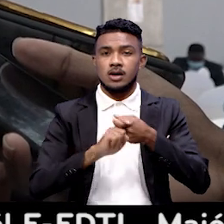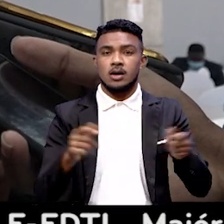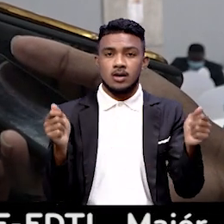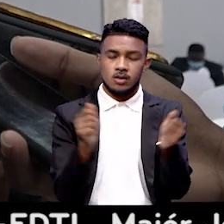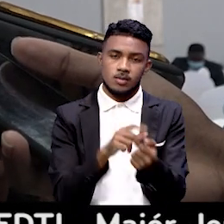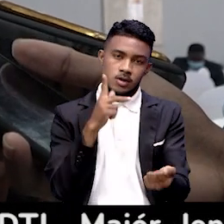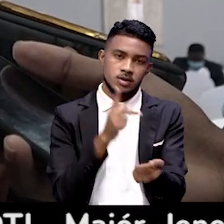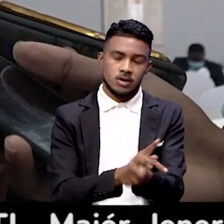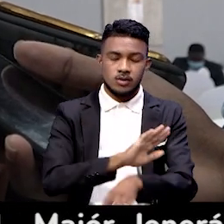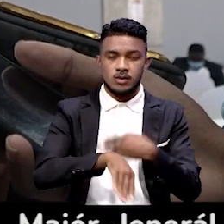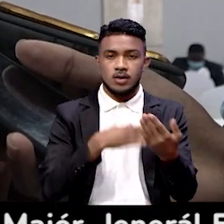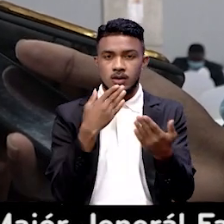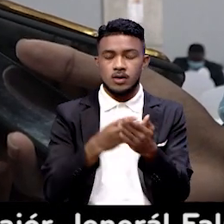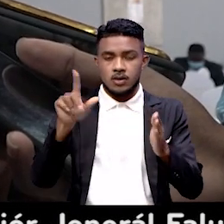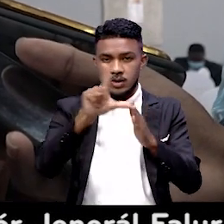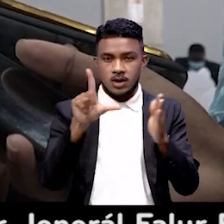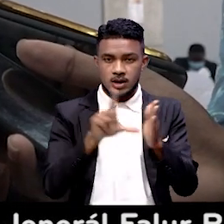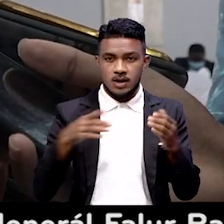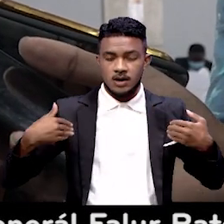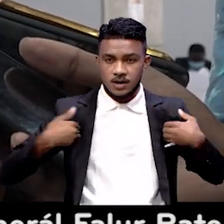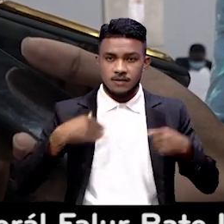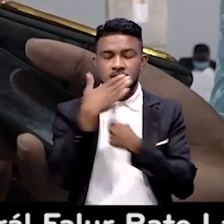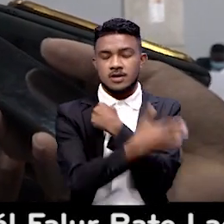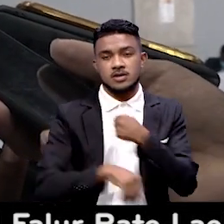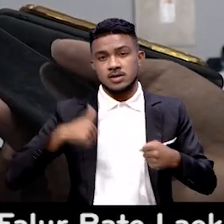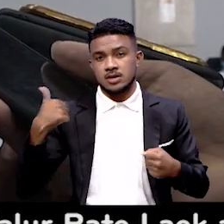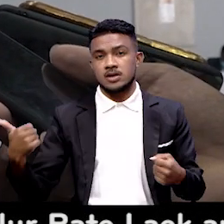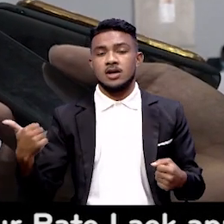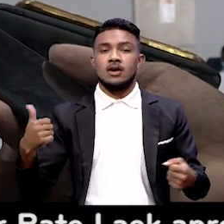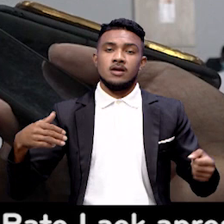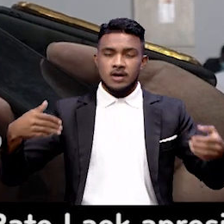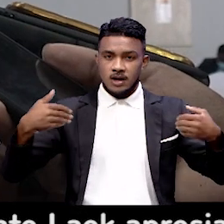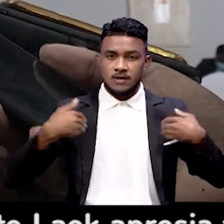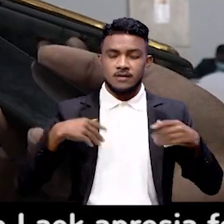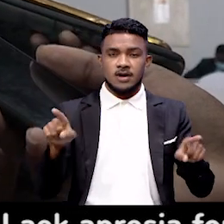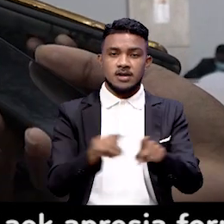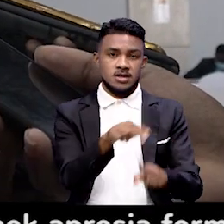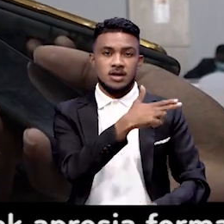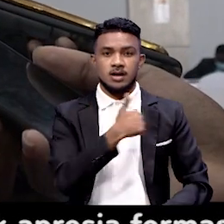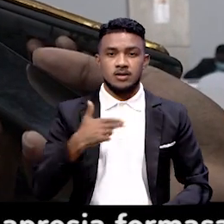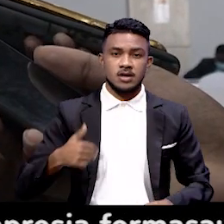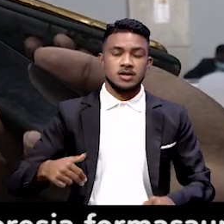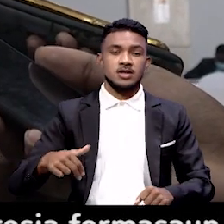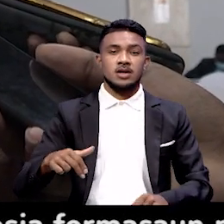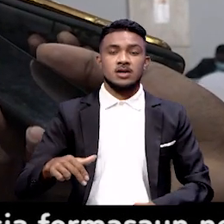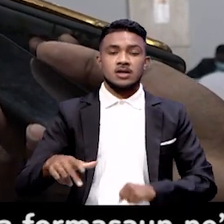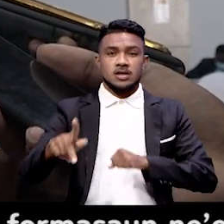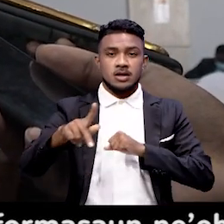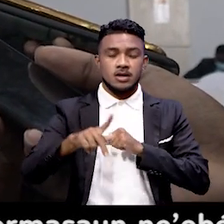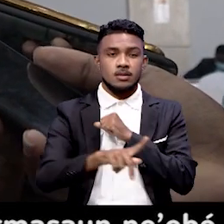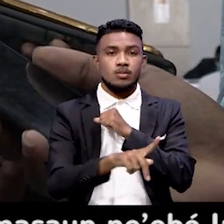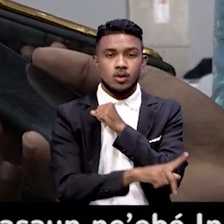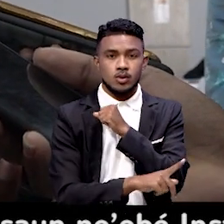no lei proteksaun sosial nebe mak nasoins seluk implementa hanesan Indonesia, Portugal, Cabo Verde